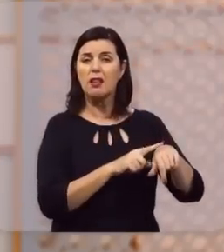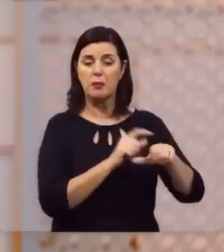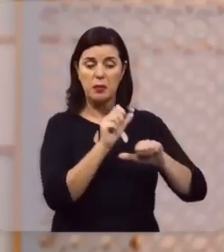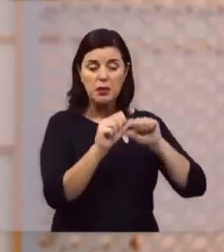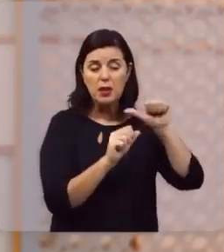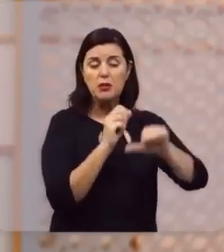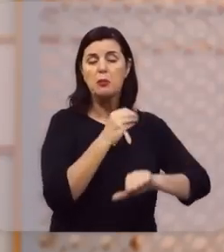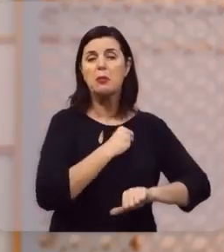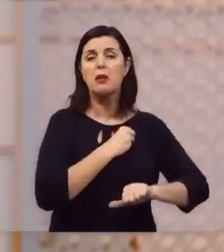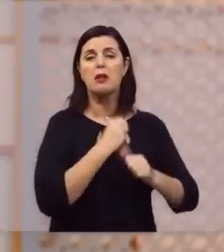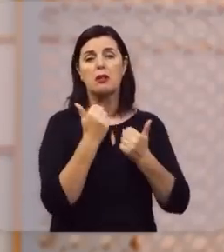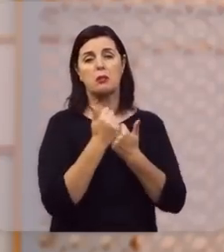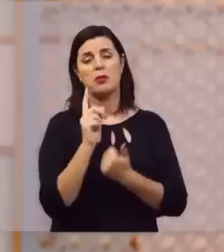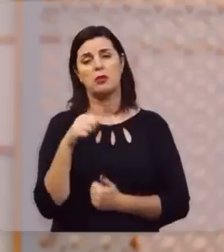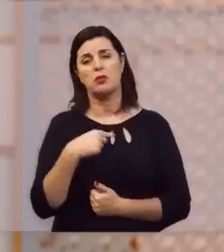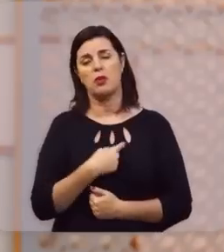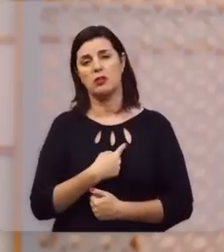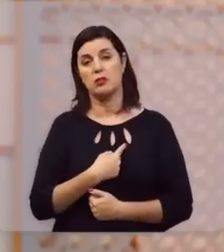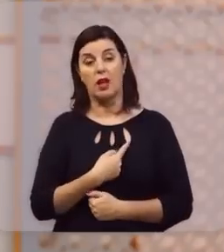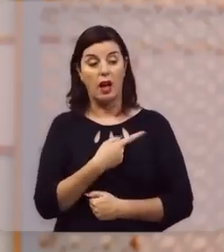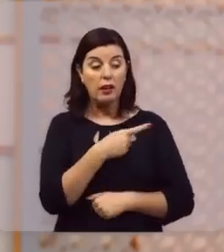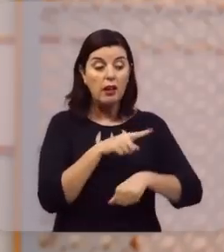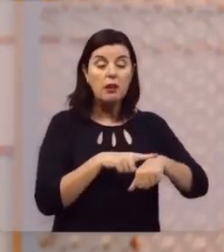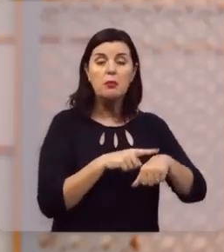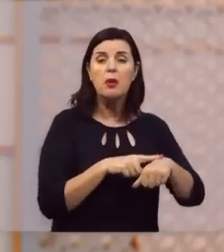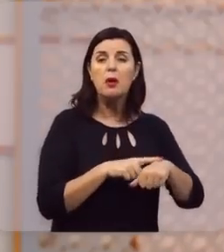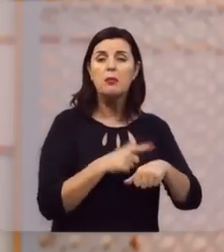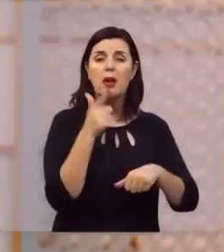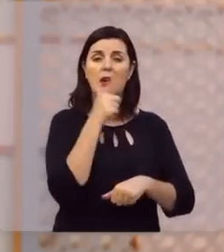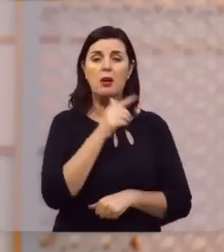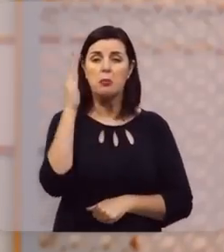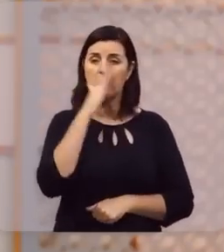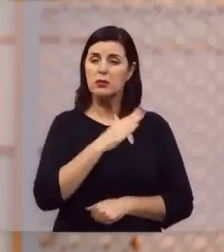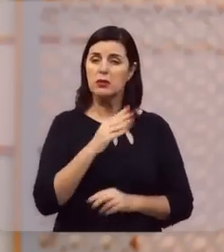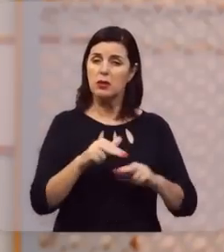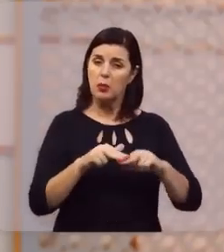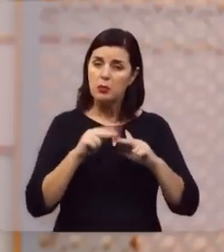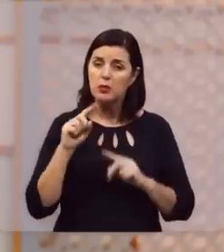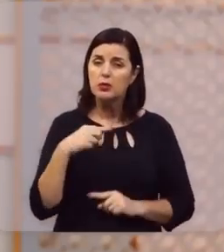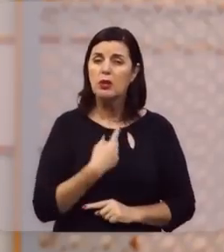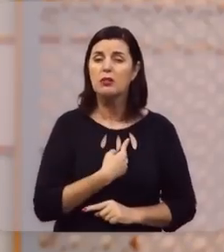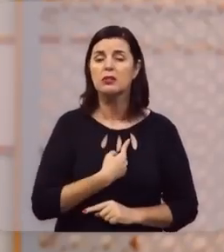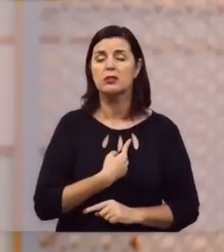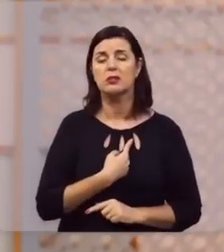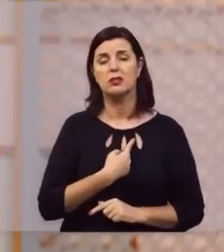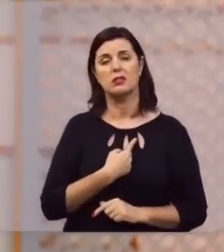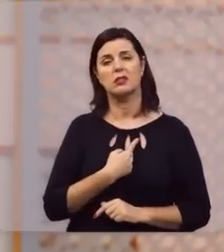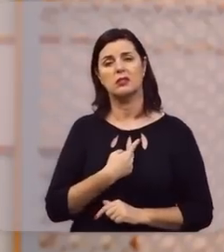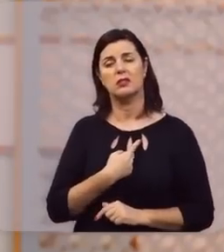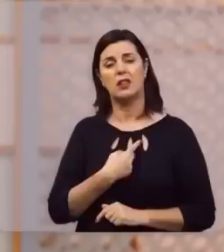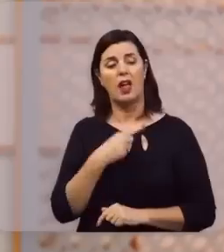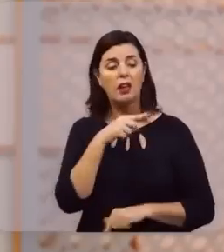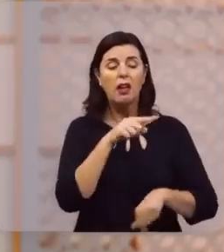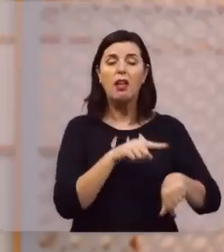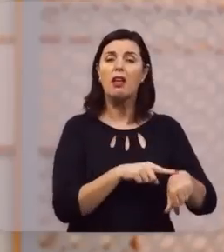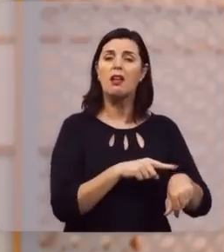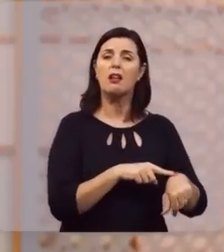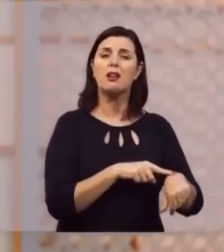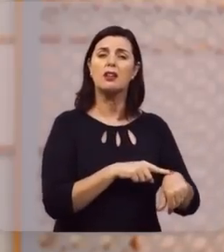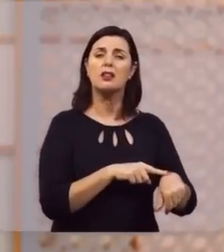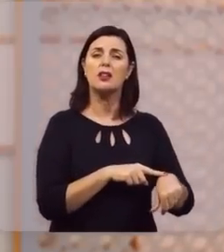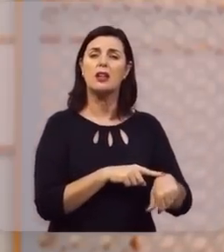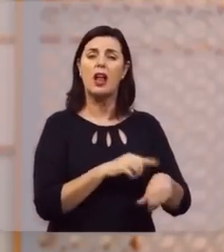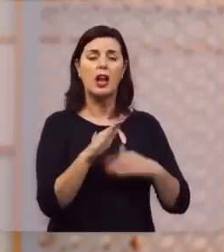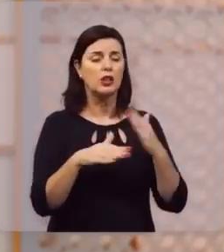momento ele foi feito o pecado por nós Aquele momento ele foi feito maldição por nós naquele momento ele era